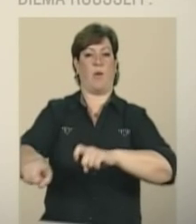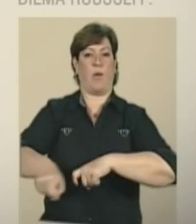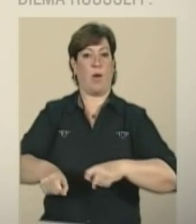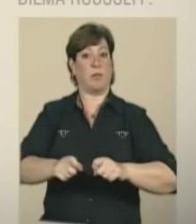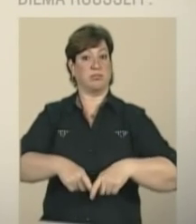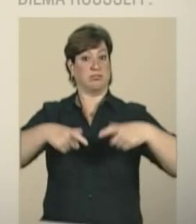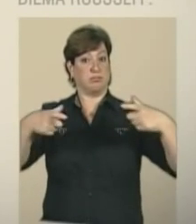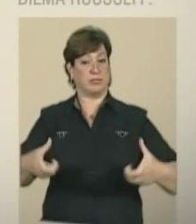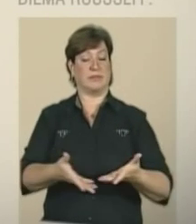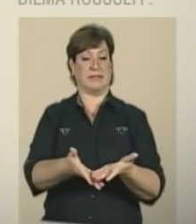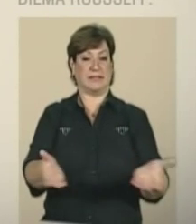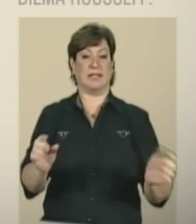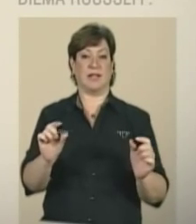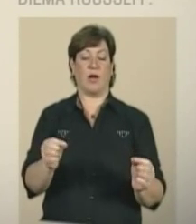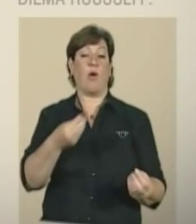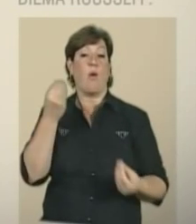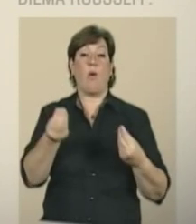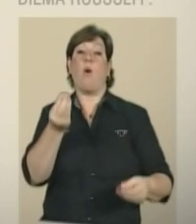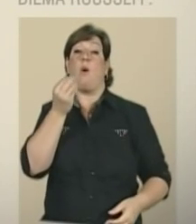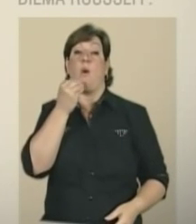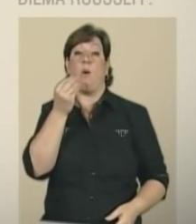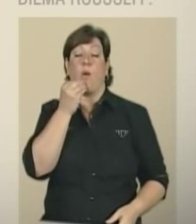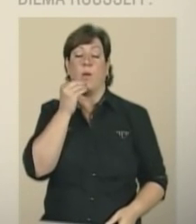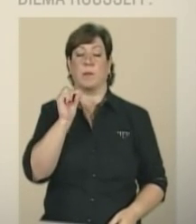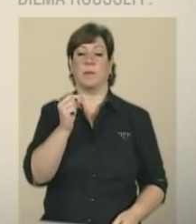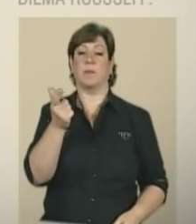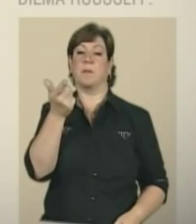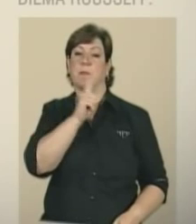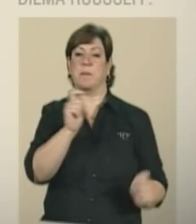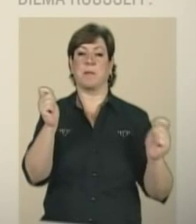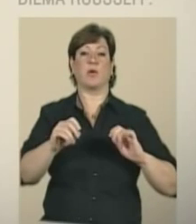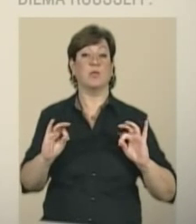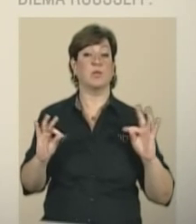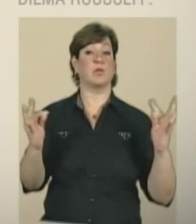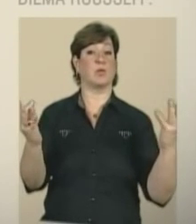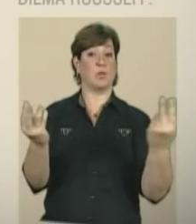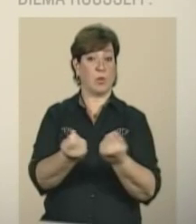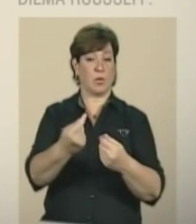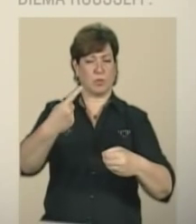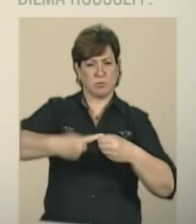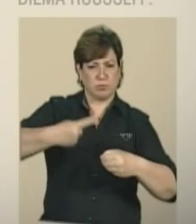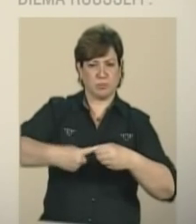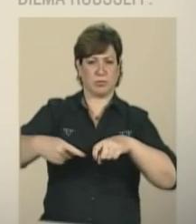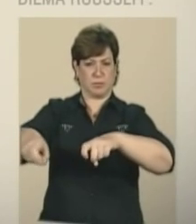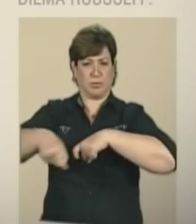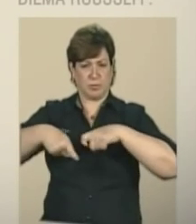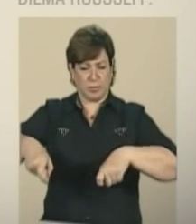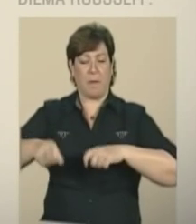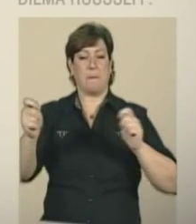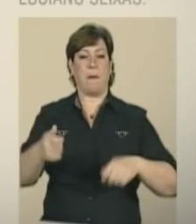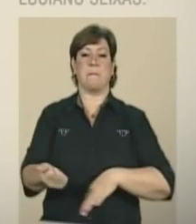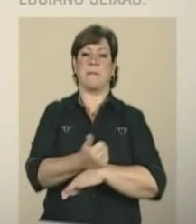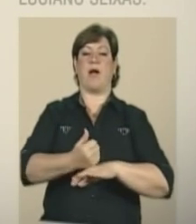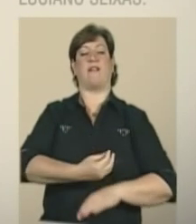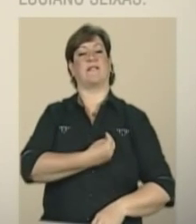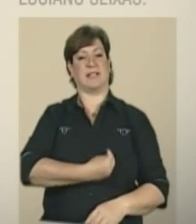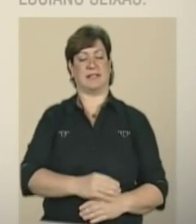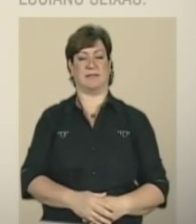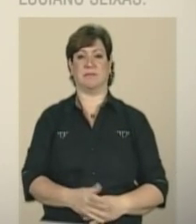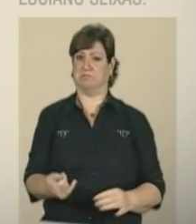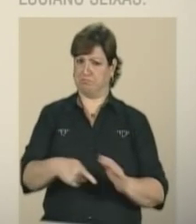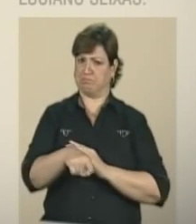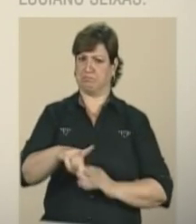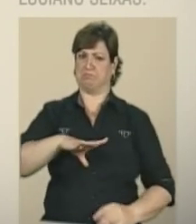aumentando assim as oportunidades para que todos no Campo Luciano melhorem de vida é um plano